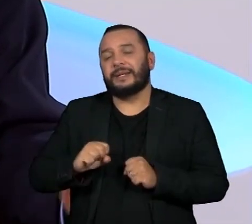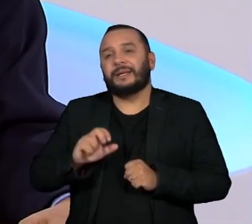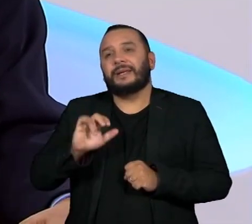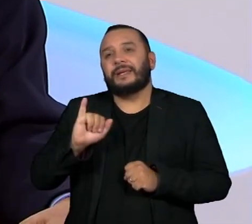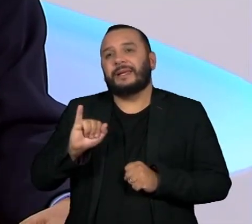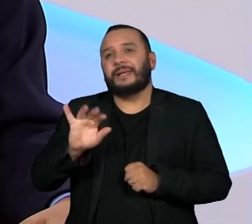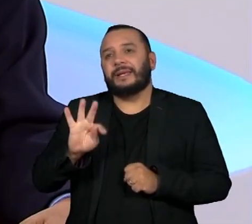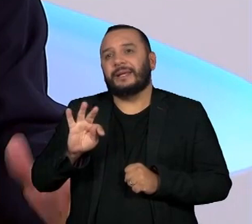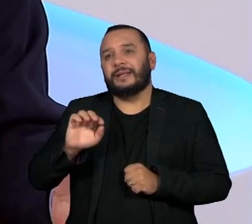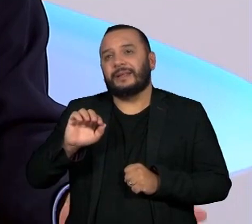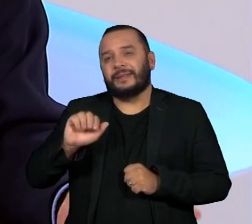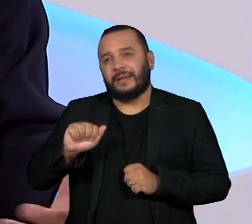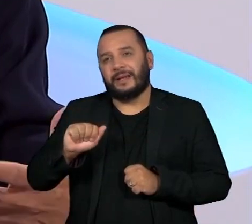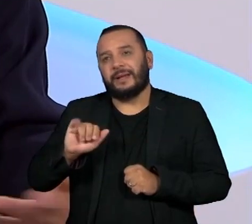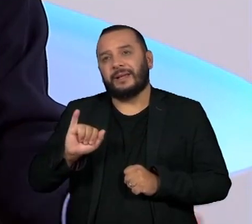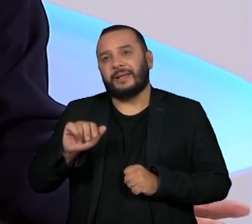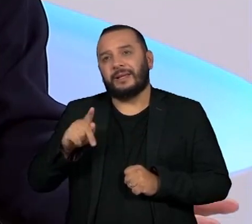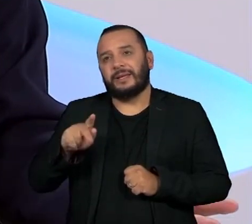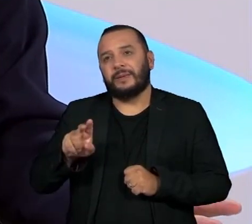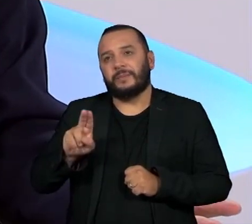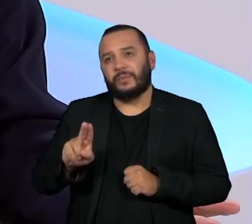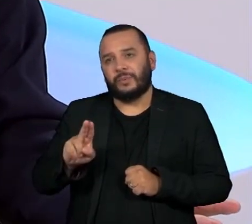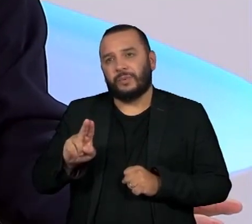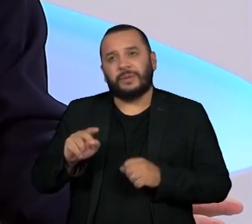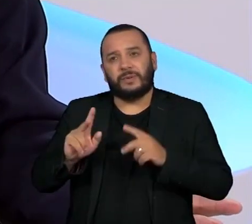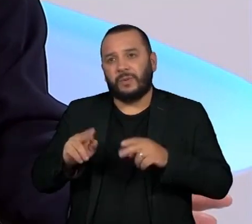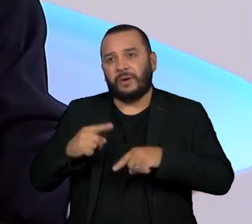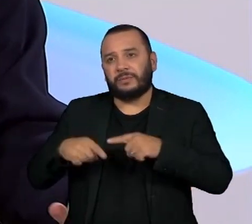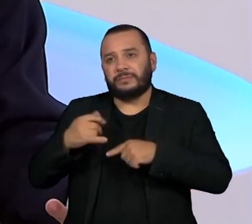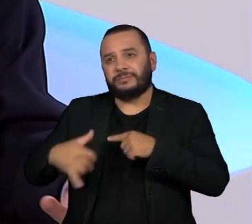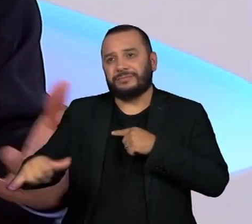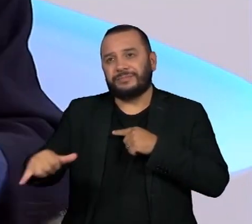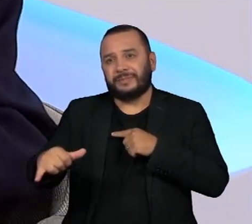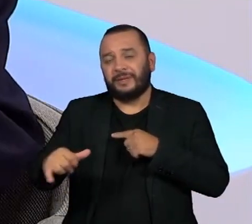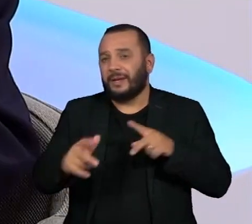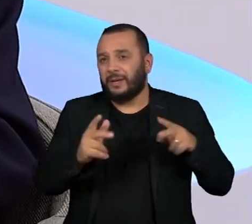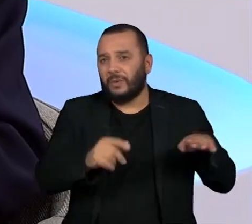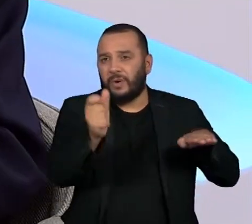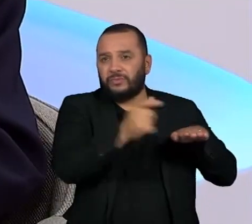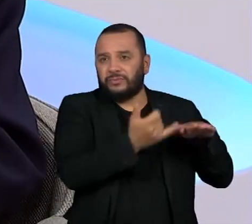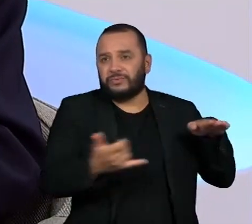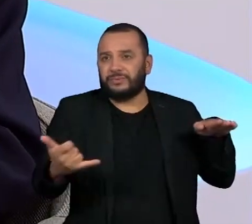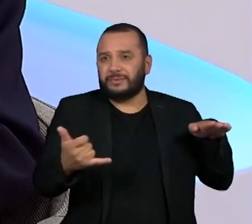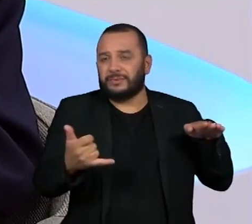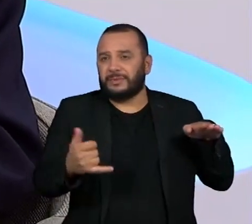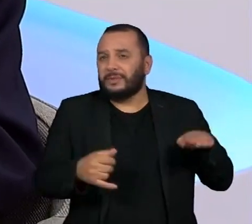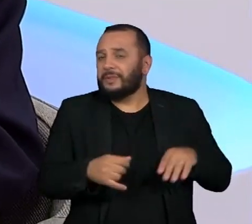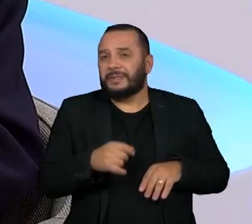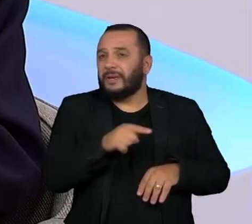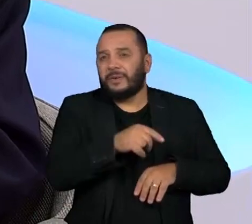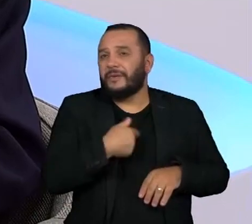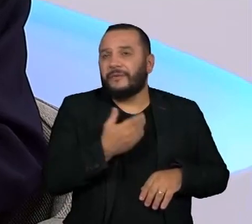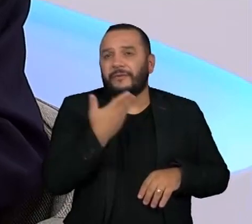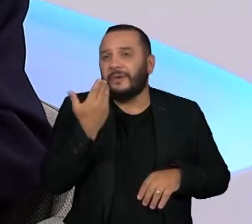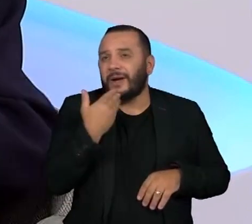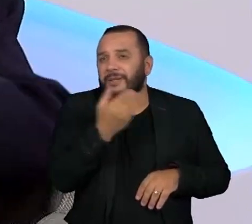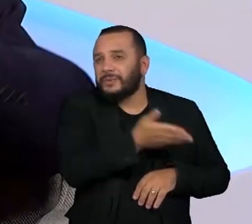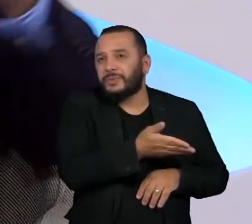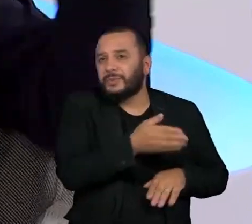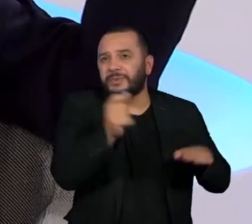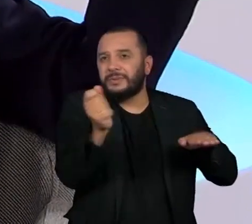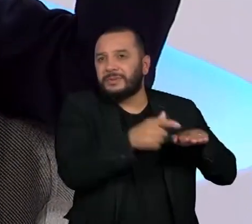que que ninguém sabe disso porque são 700 projetos de óleo então não tem problema ambiental licenciamento é fácil tudo ano